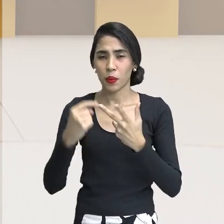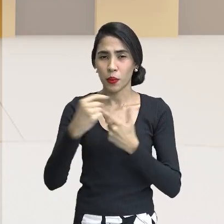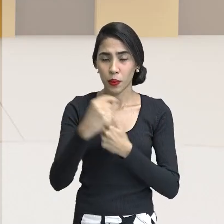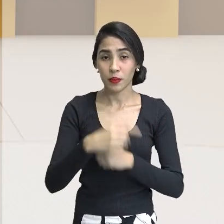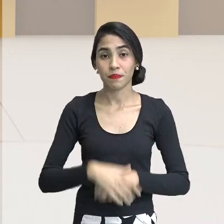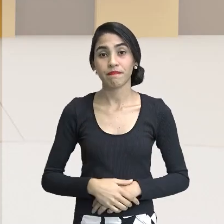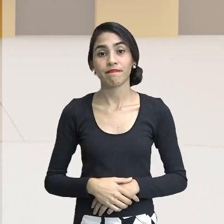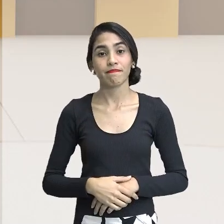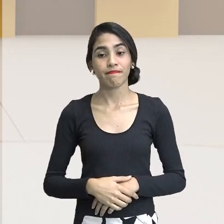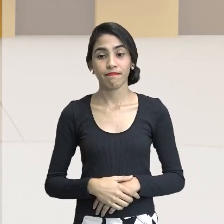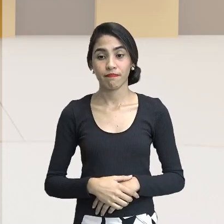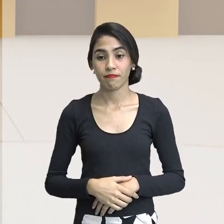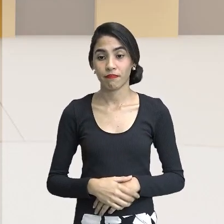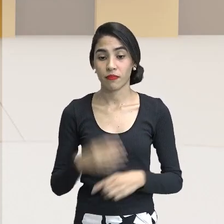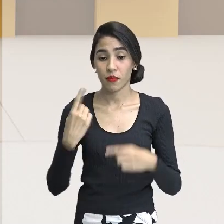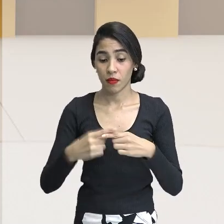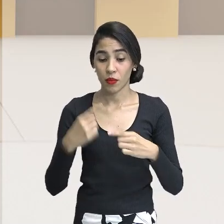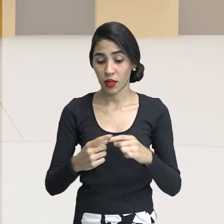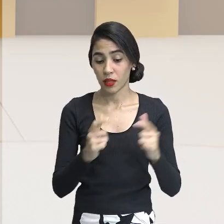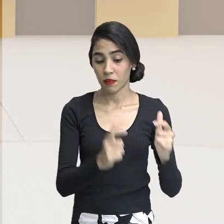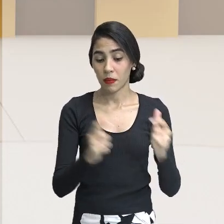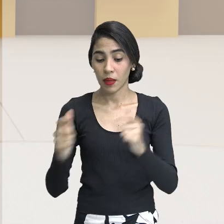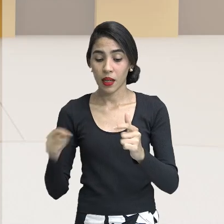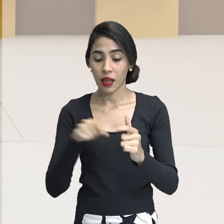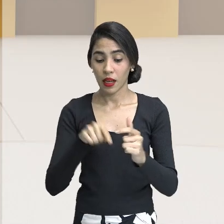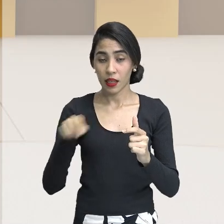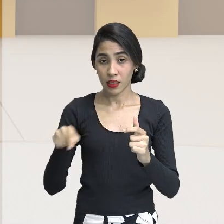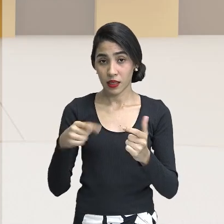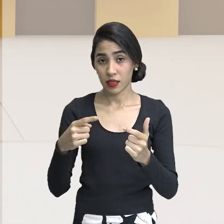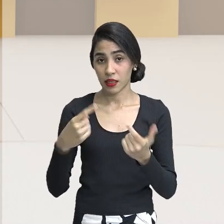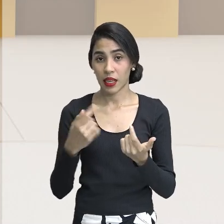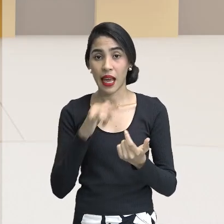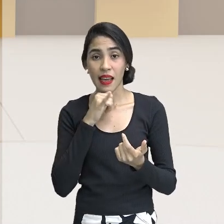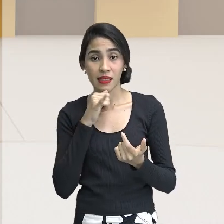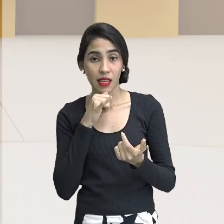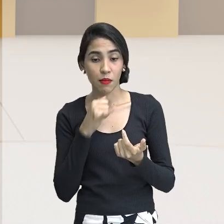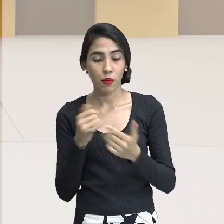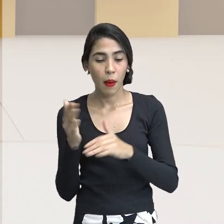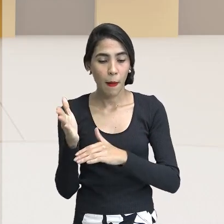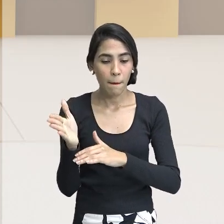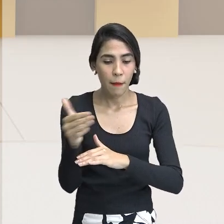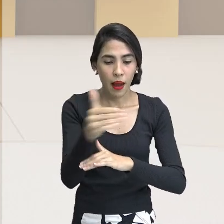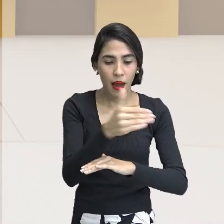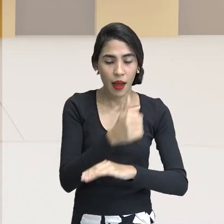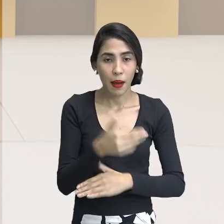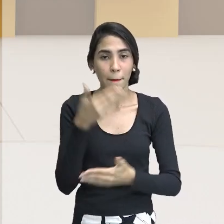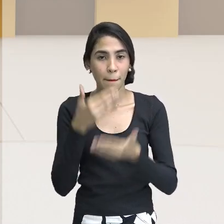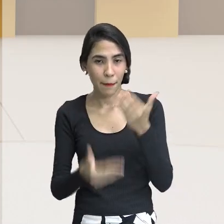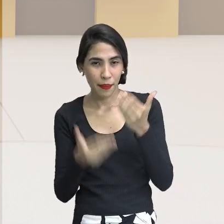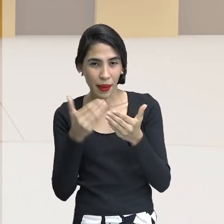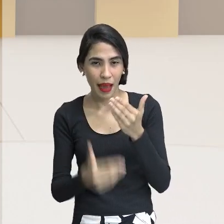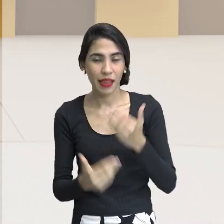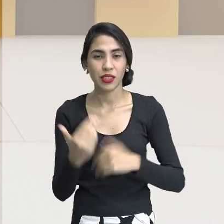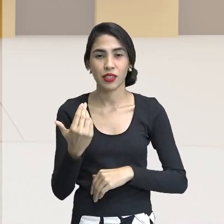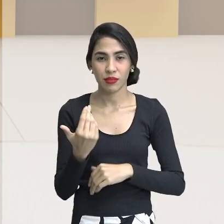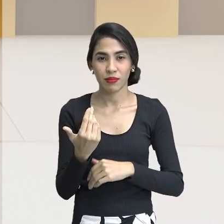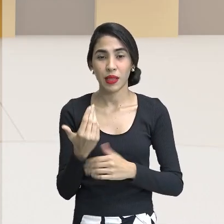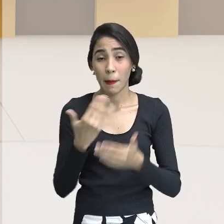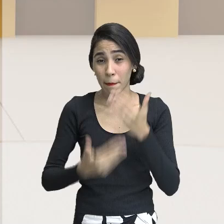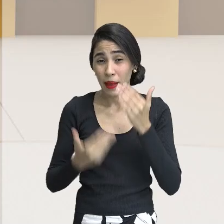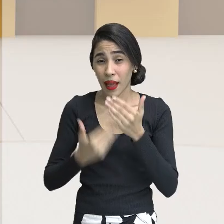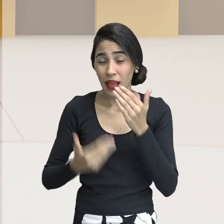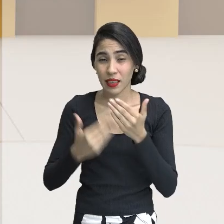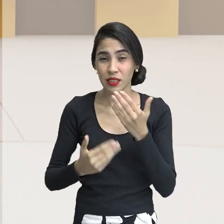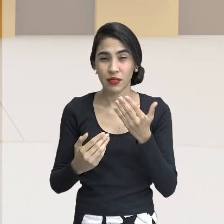Porque, infelizmente, o solo ali, que pode estar sendo feito aquela atividade, né, ela acaba perdendo muitos nutrientes e para realmente